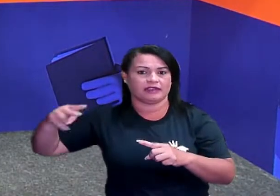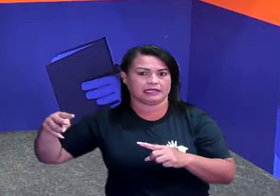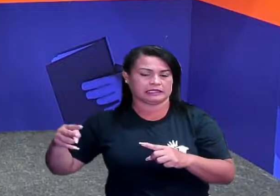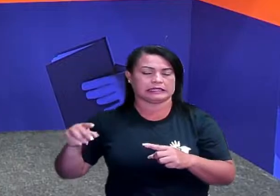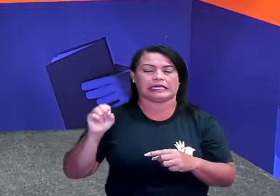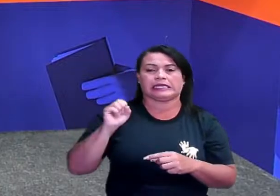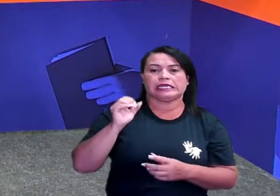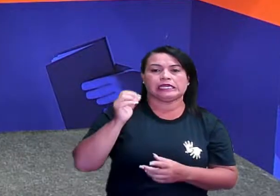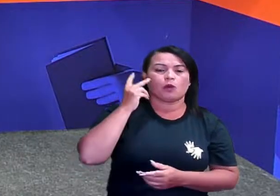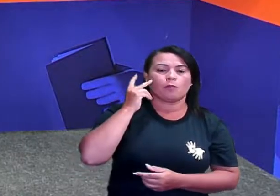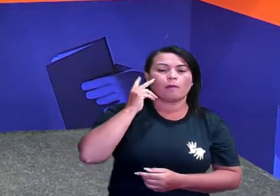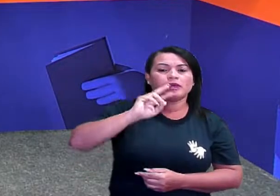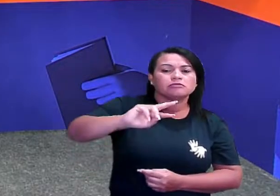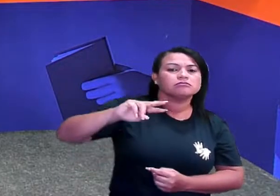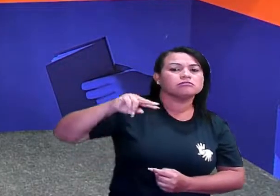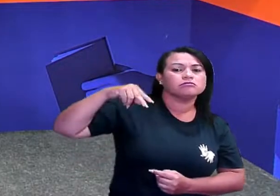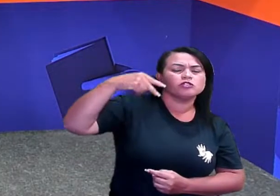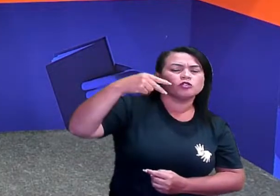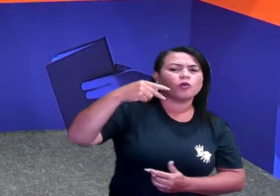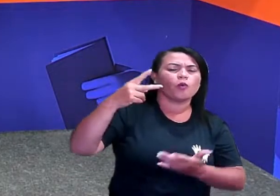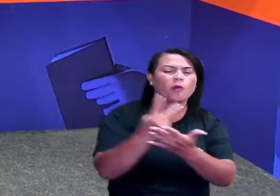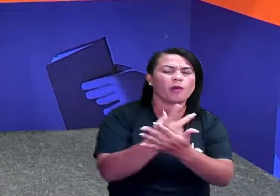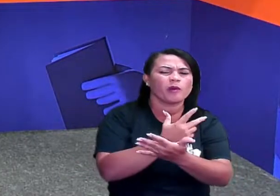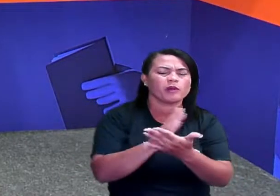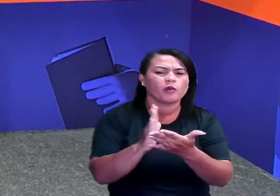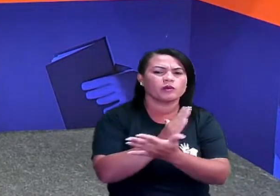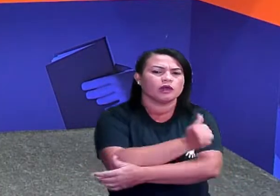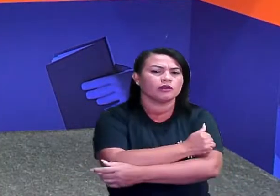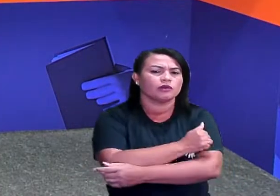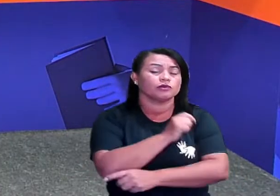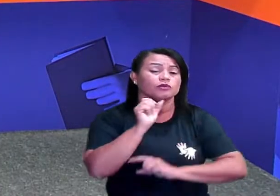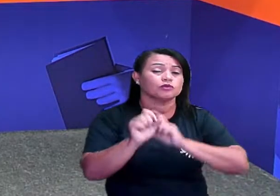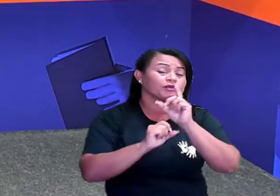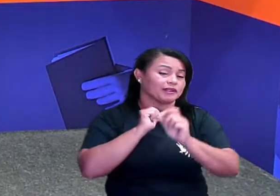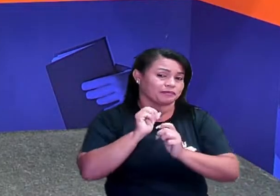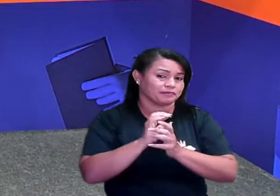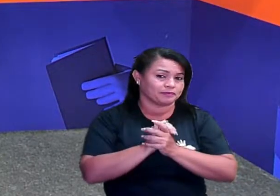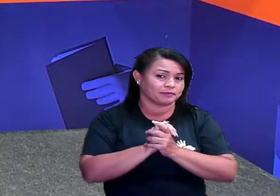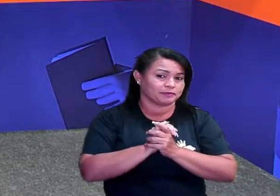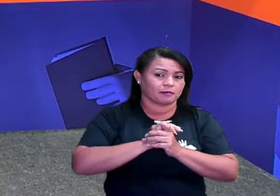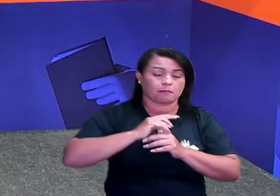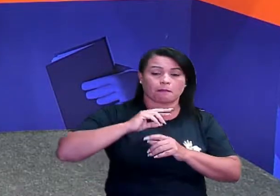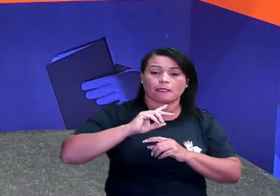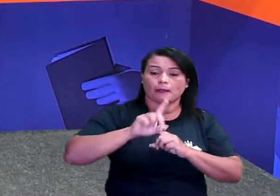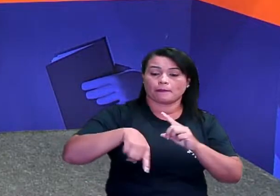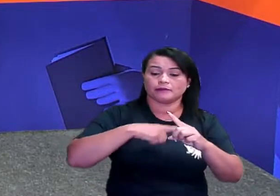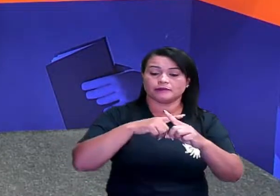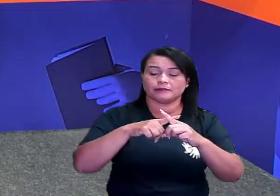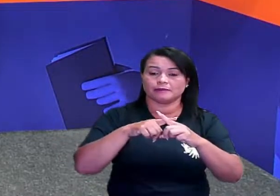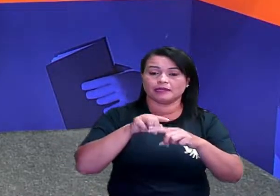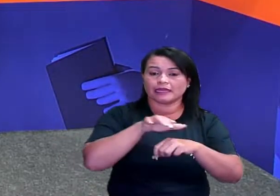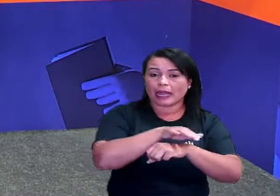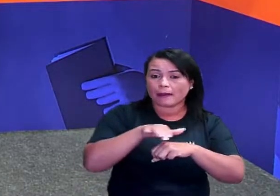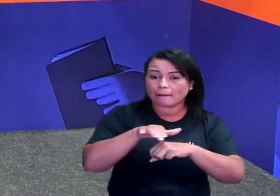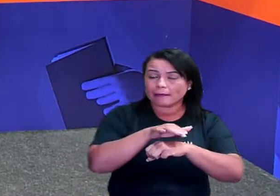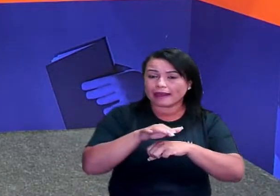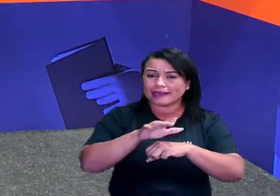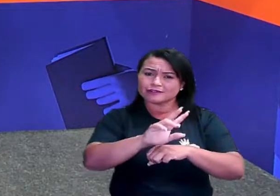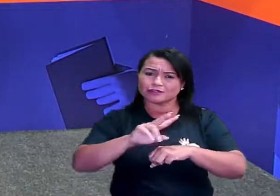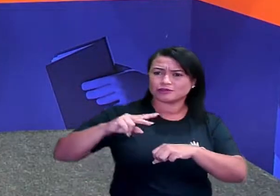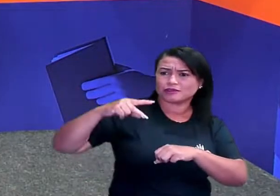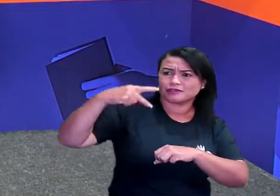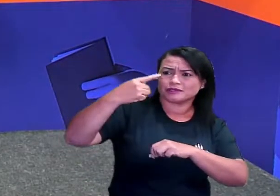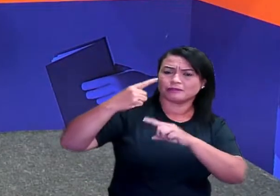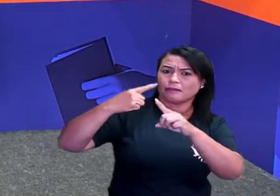erro muito comum que acontece com alguns alunos é quando eles fazem o seguinte: multiplica a base vezes o expoente. Isso